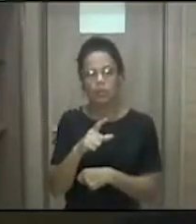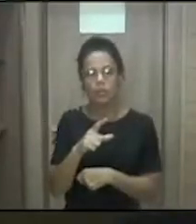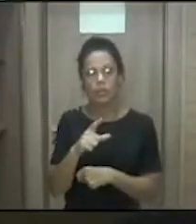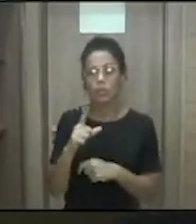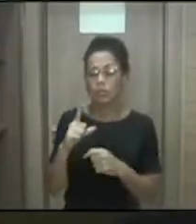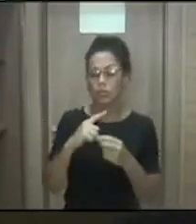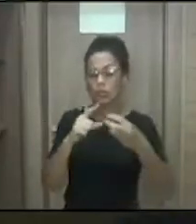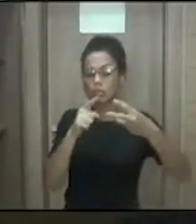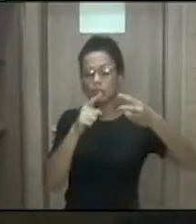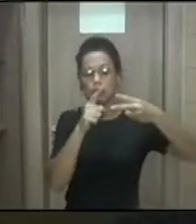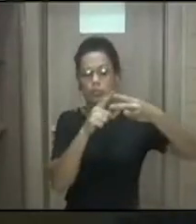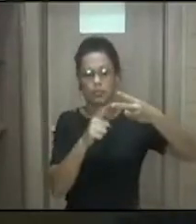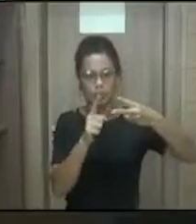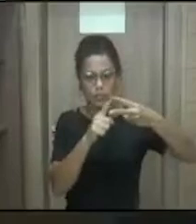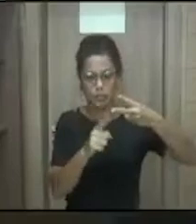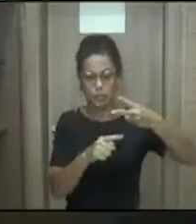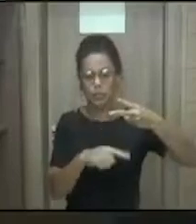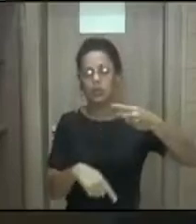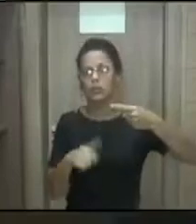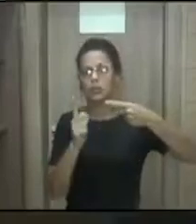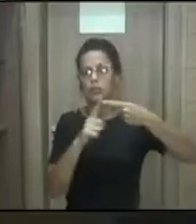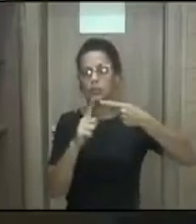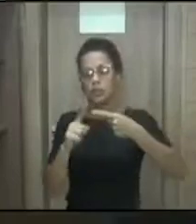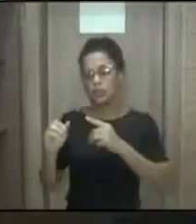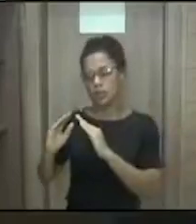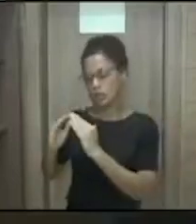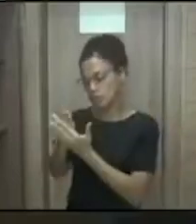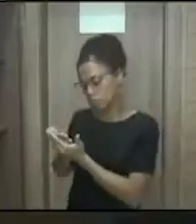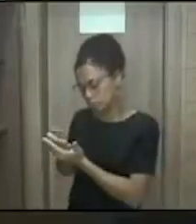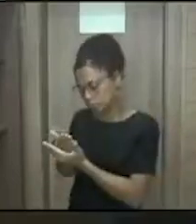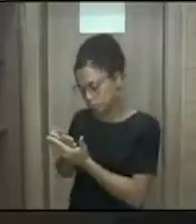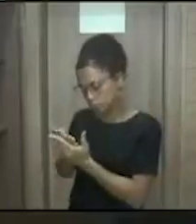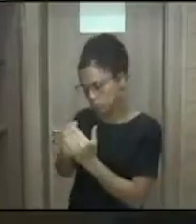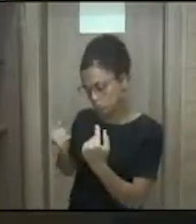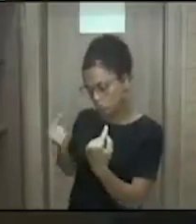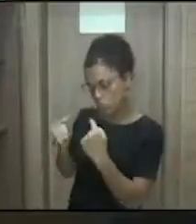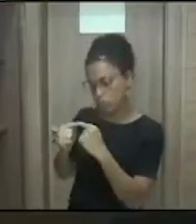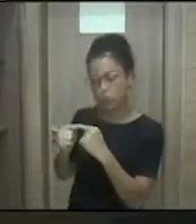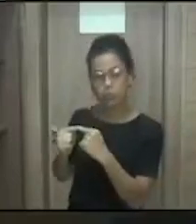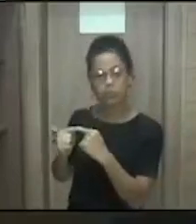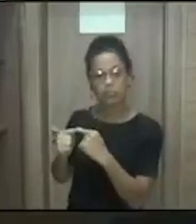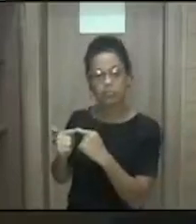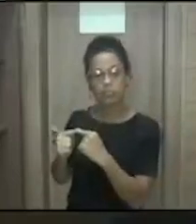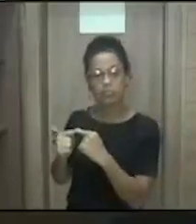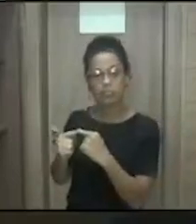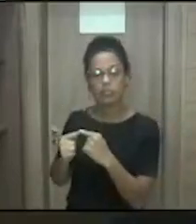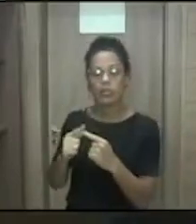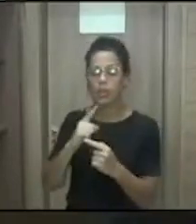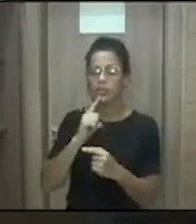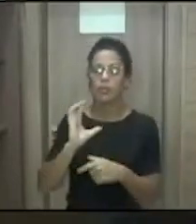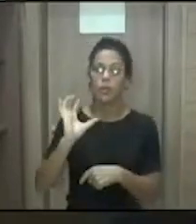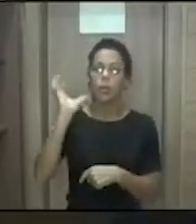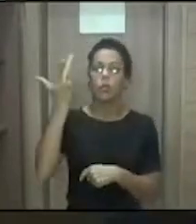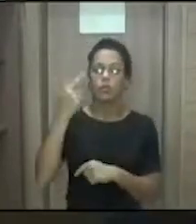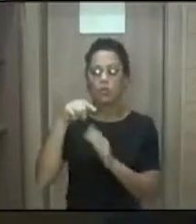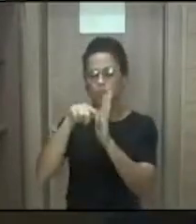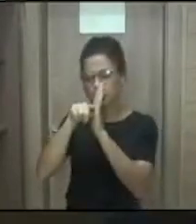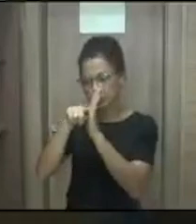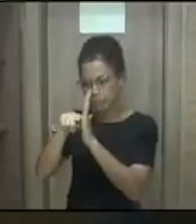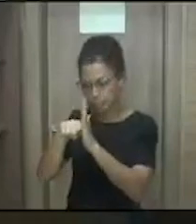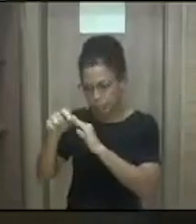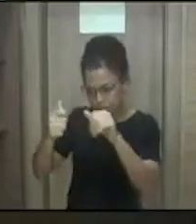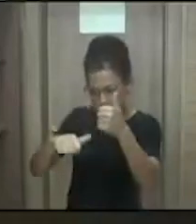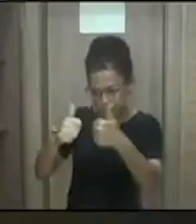2 pontos. O primeiro, se os estudos de caso que vocês fizeram coincidiram, por exemplo, os casos que foram investigados ou feitos a